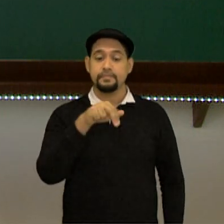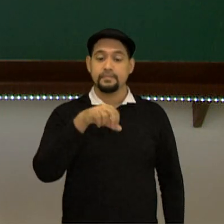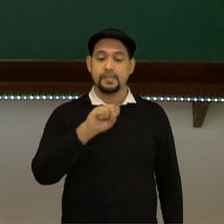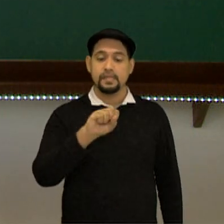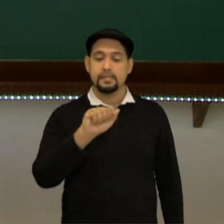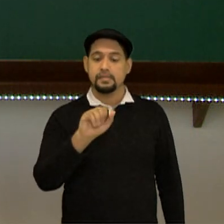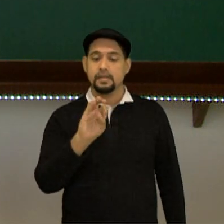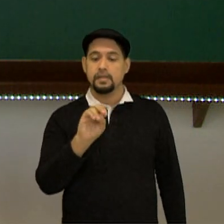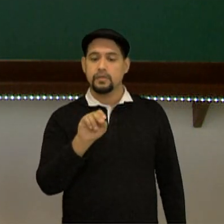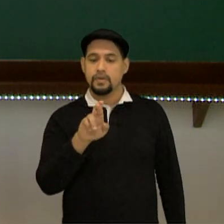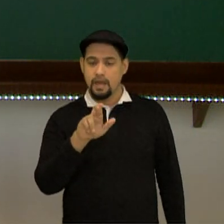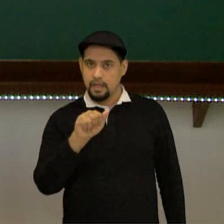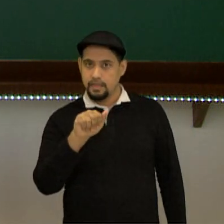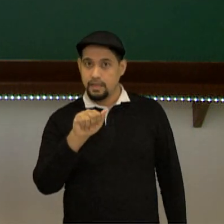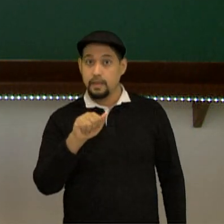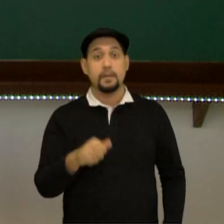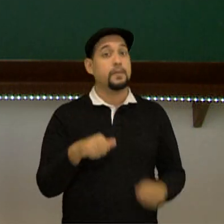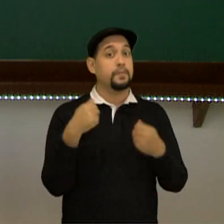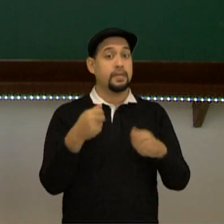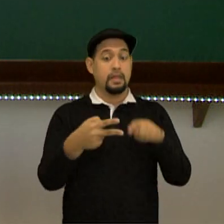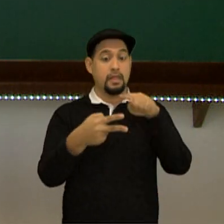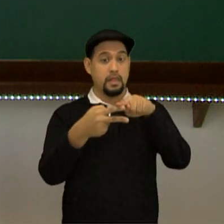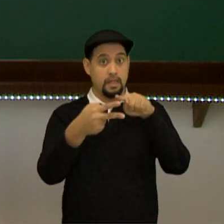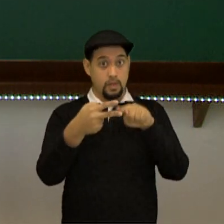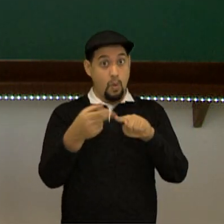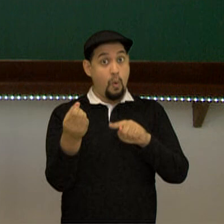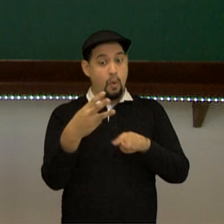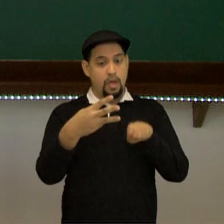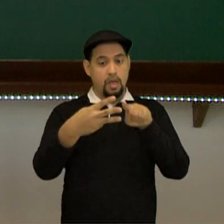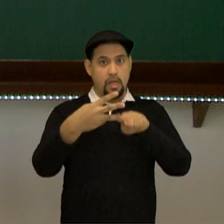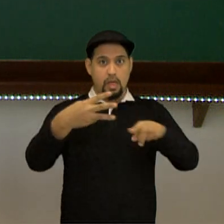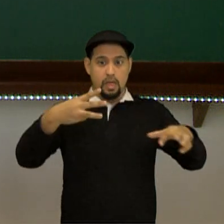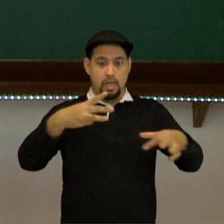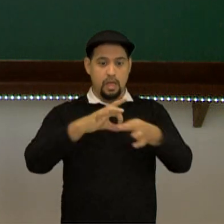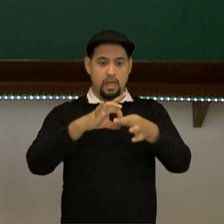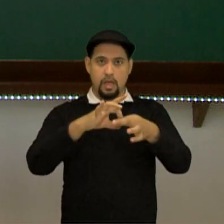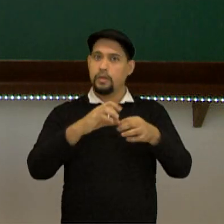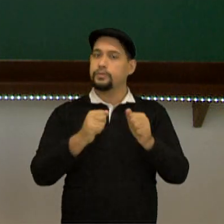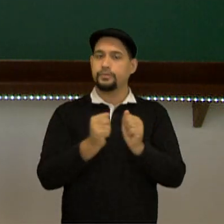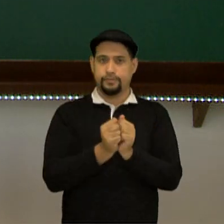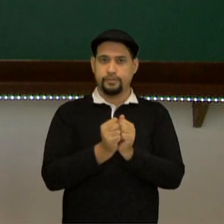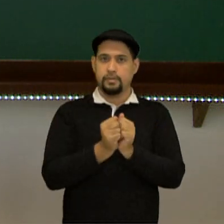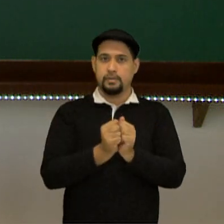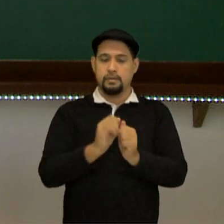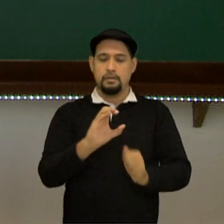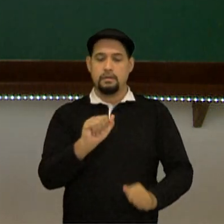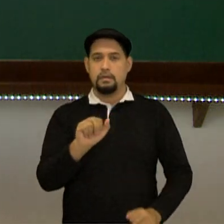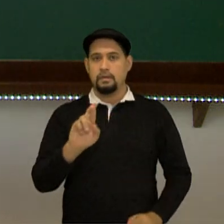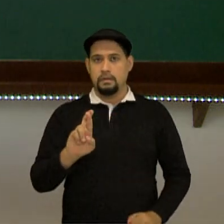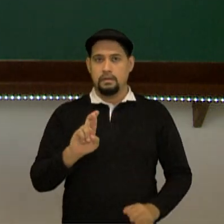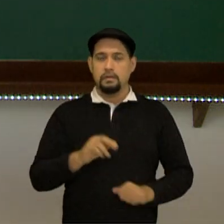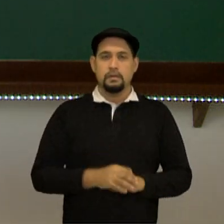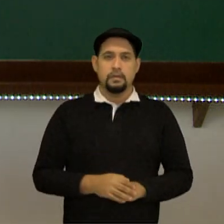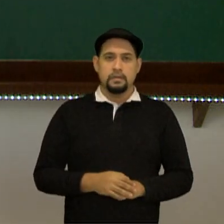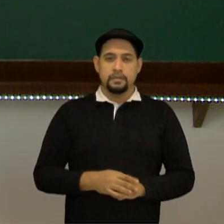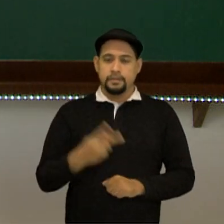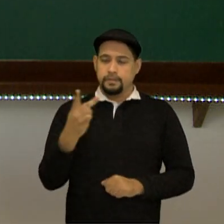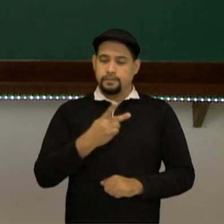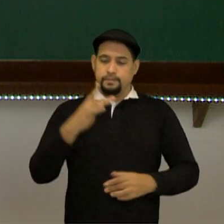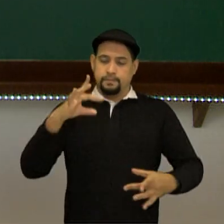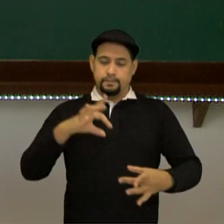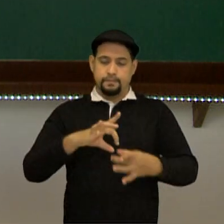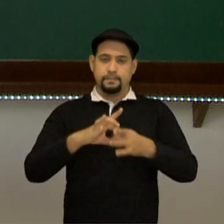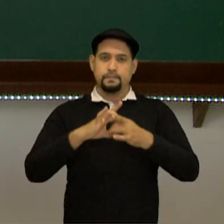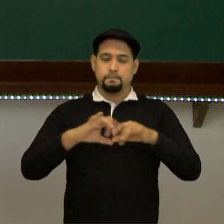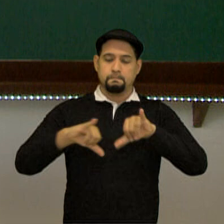Insaturada tem que ter dupla ou tripla ligação química entre carbonos. A dupla ligação